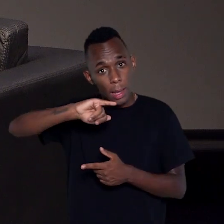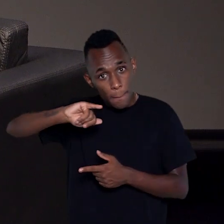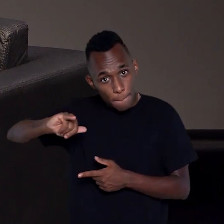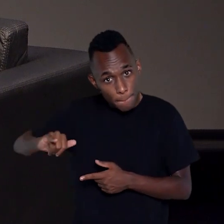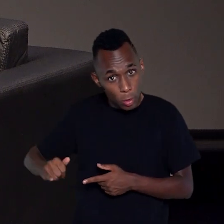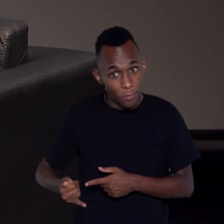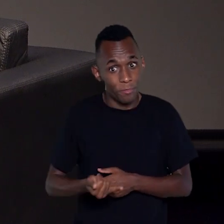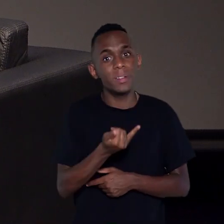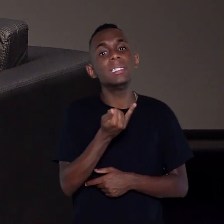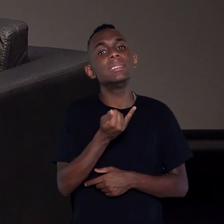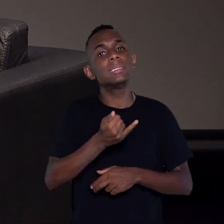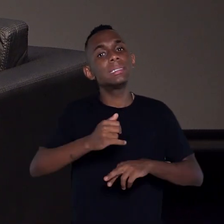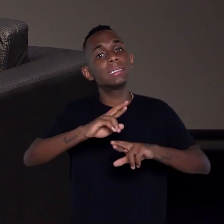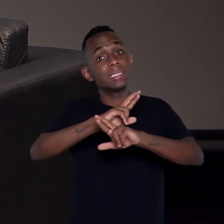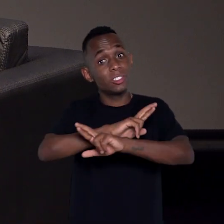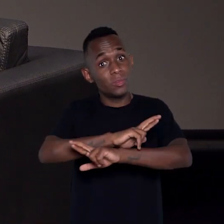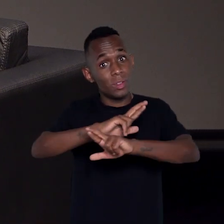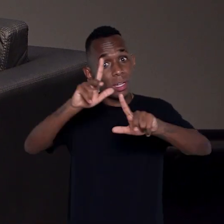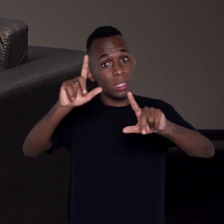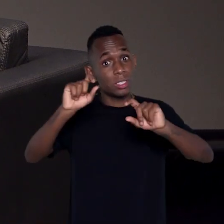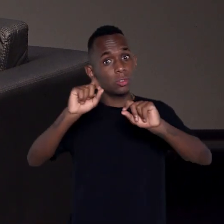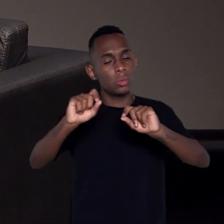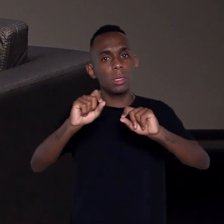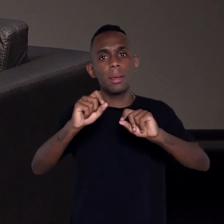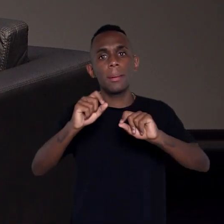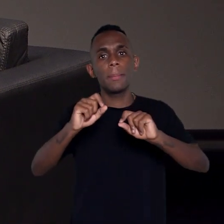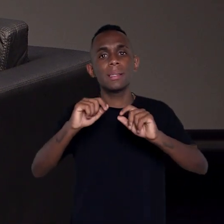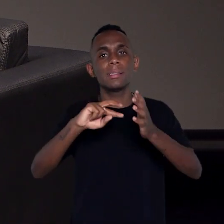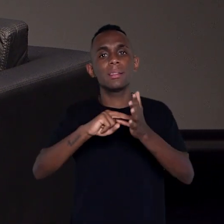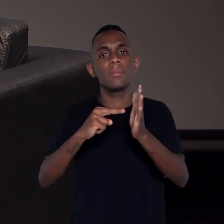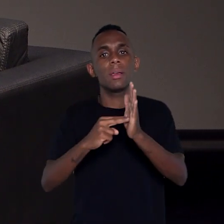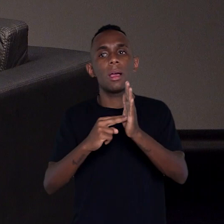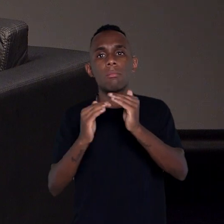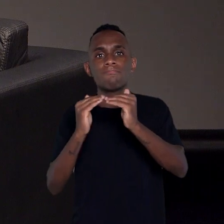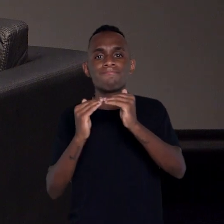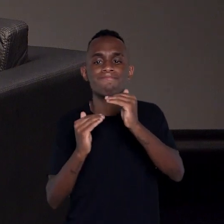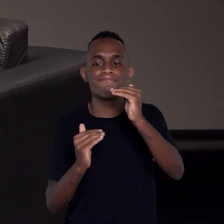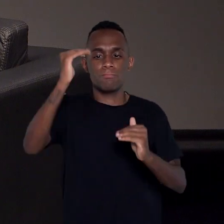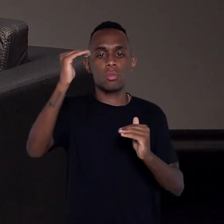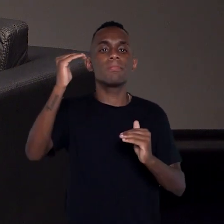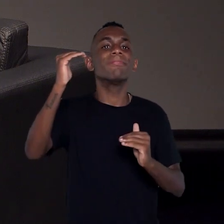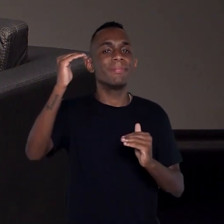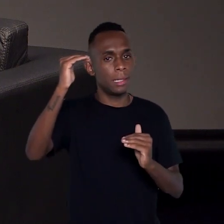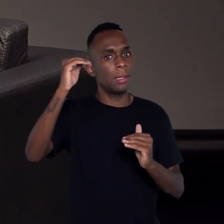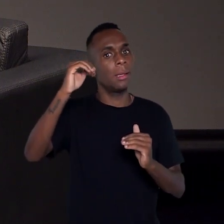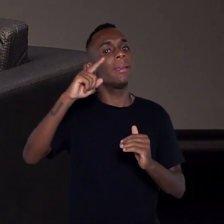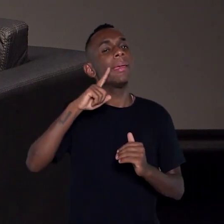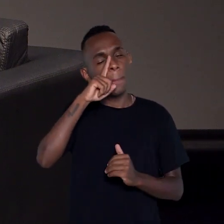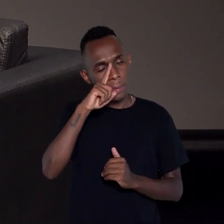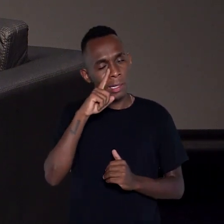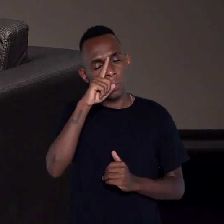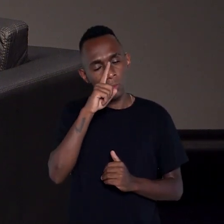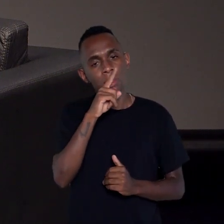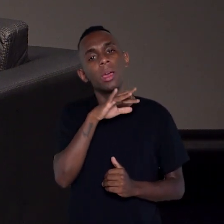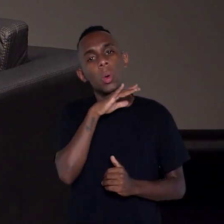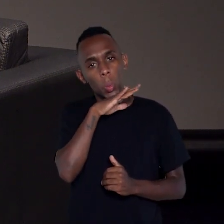aproveita dessas diferenças para criar uma relação de poder que é muito perversa,